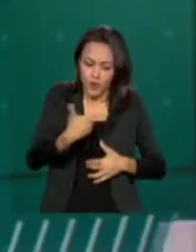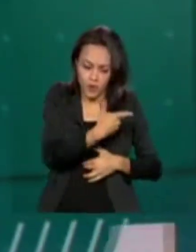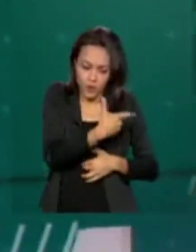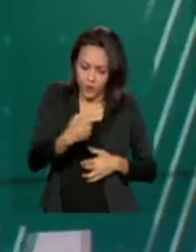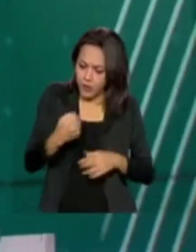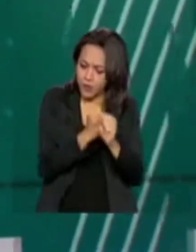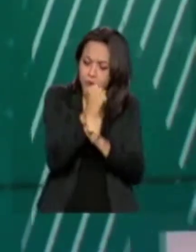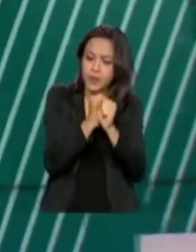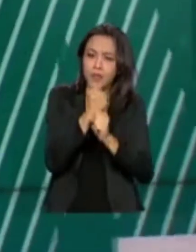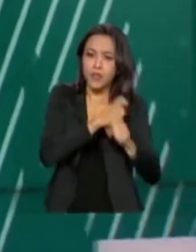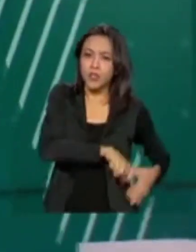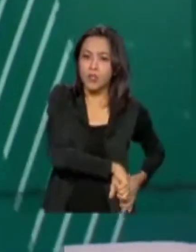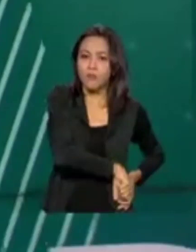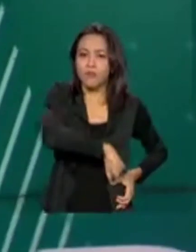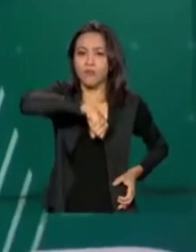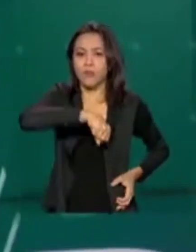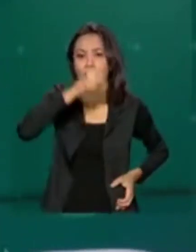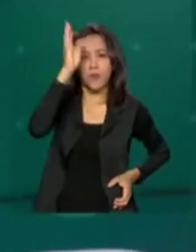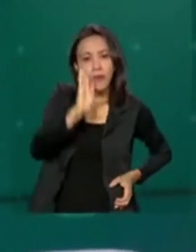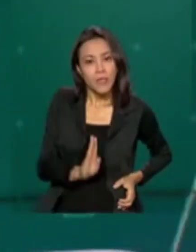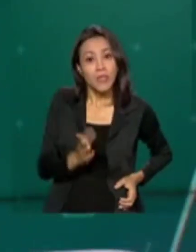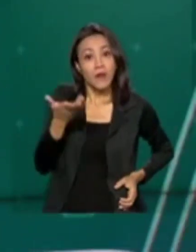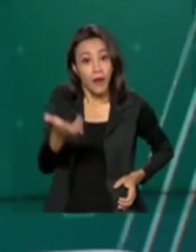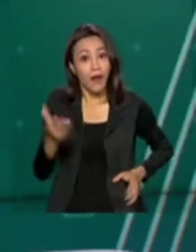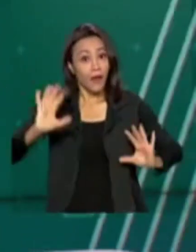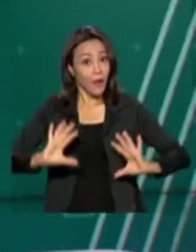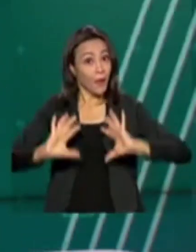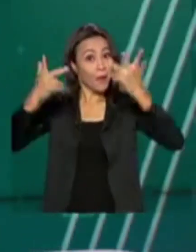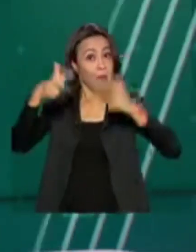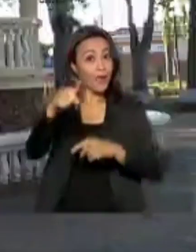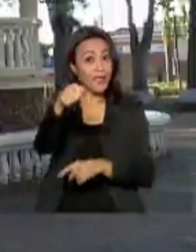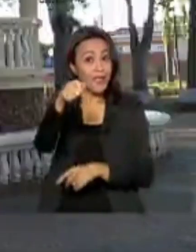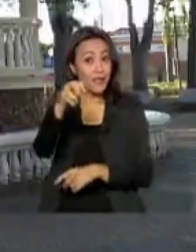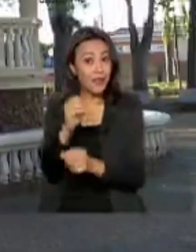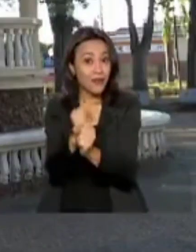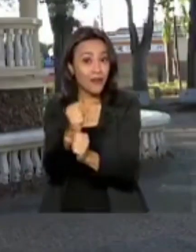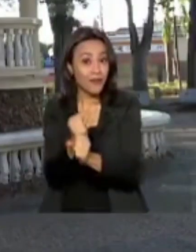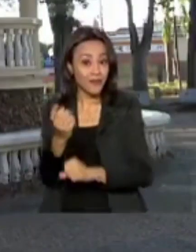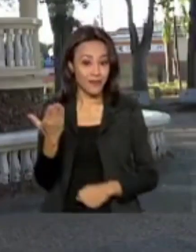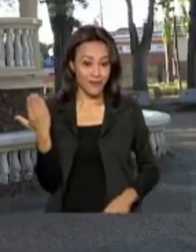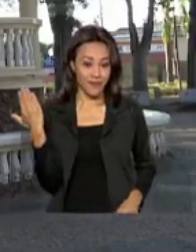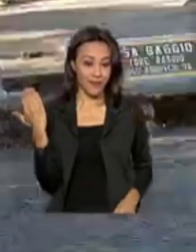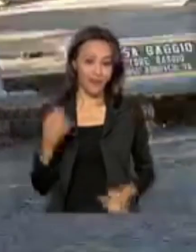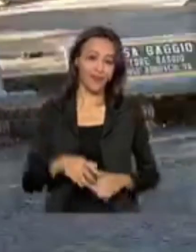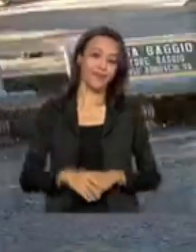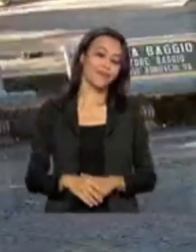de independência do Brasil, a Esquadrilha comemora 70 anos.